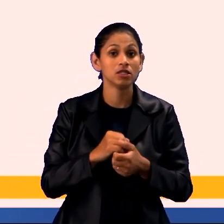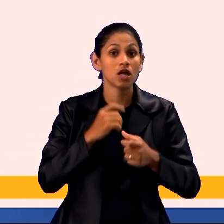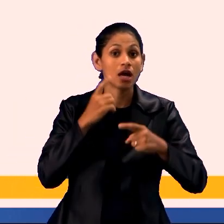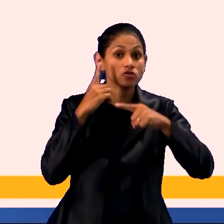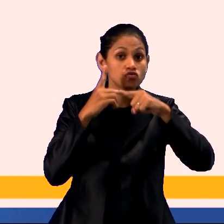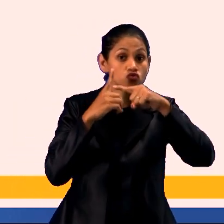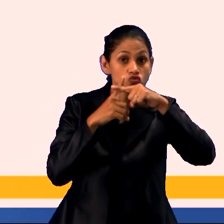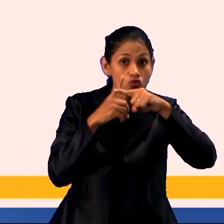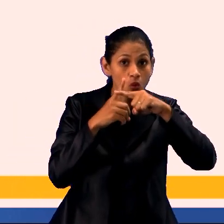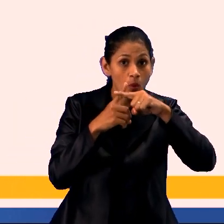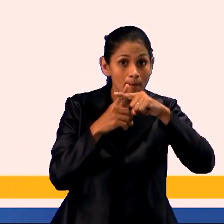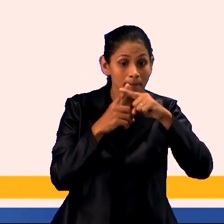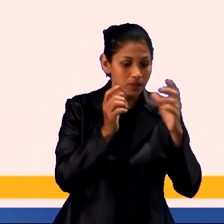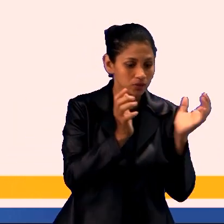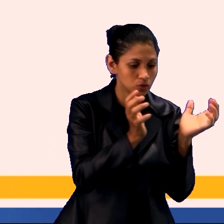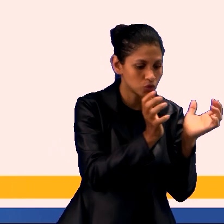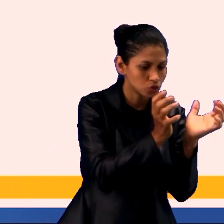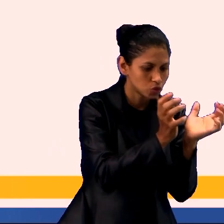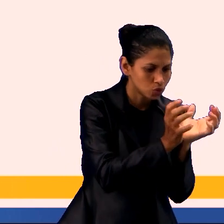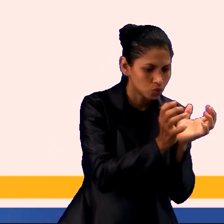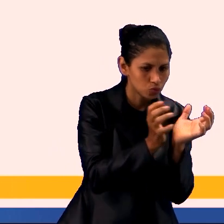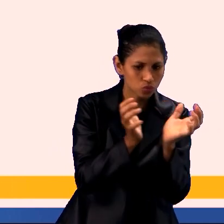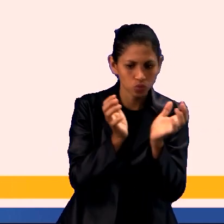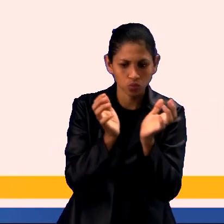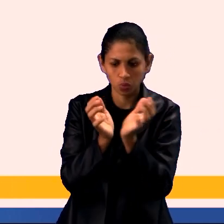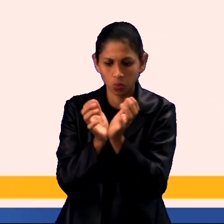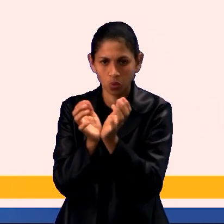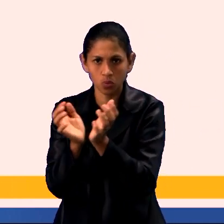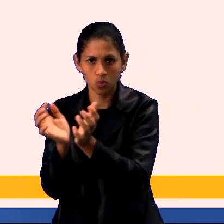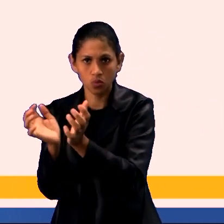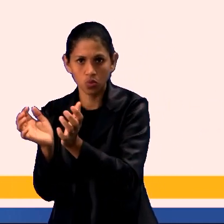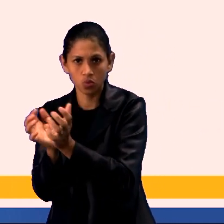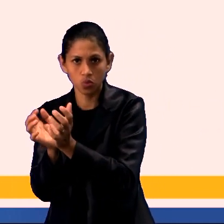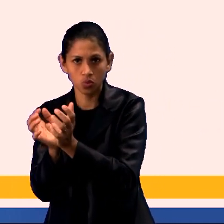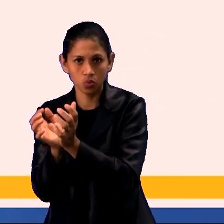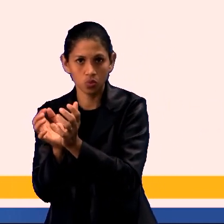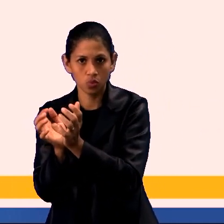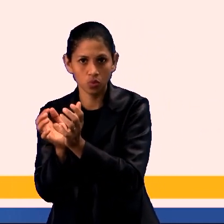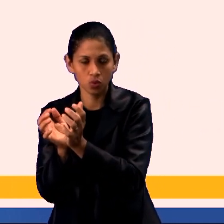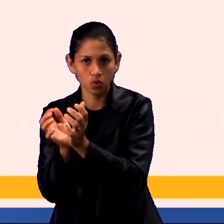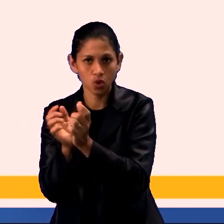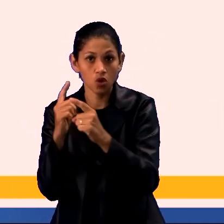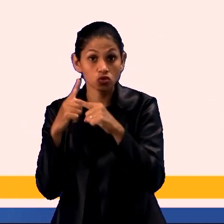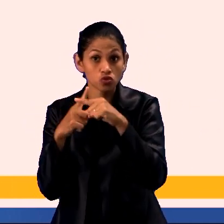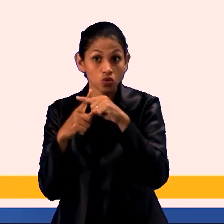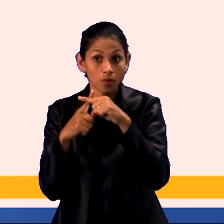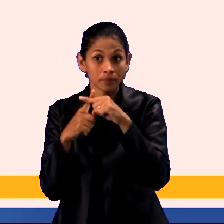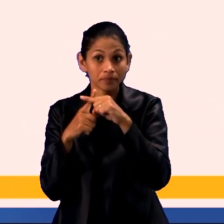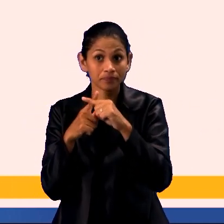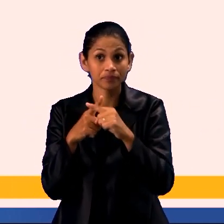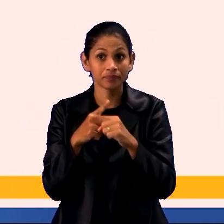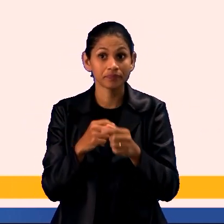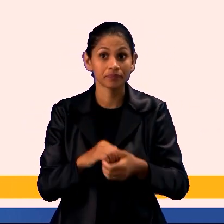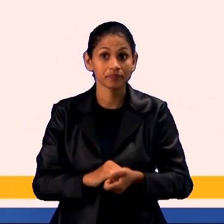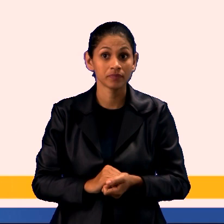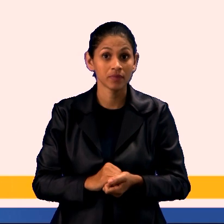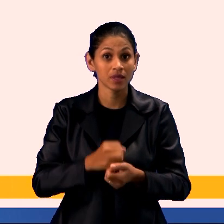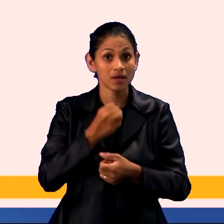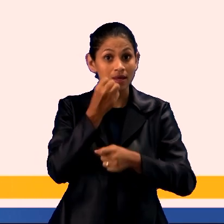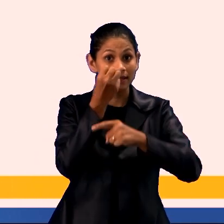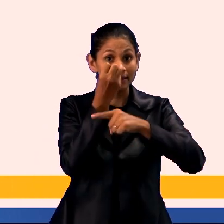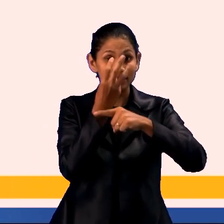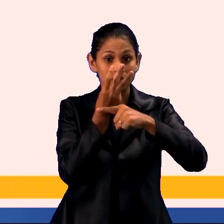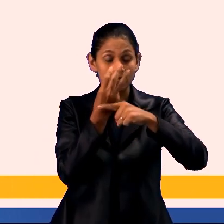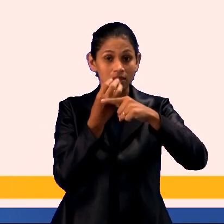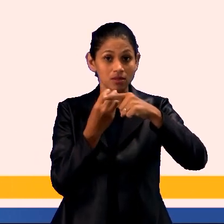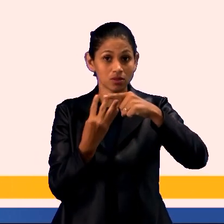entendi que praticam esportes, ali que me disseram que praticam esportes. 3/4 vezes 60, multiplicação de